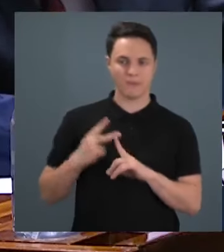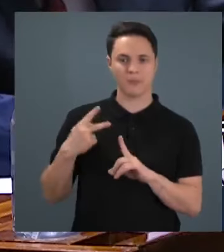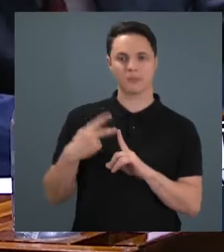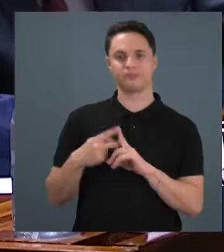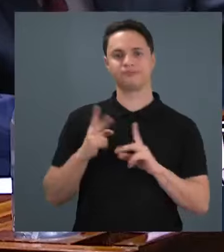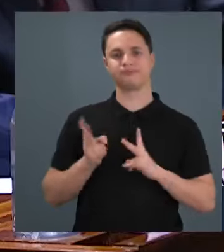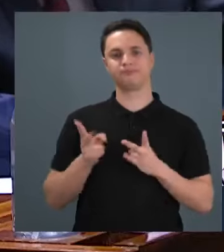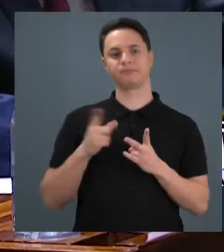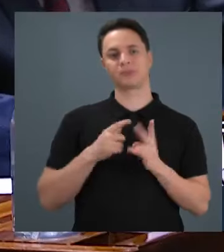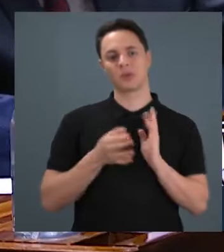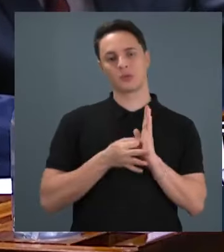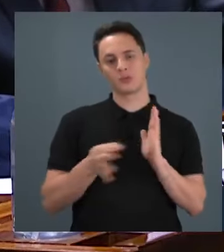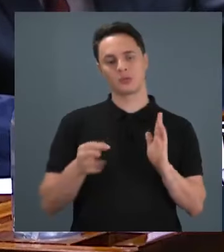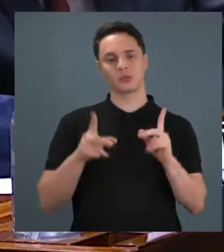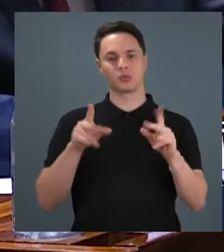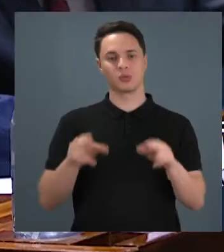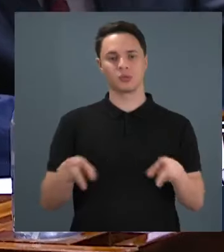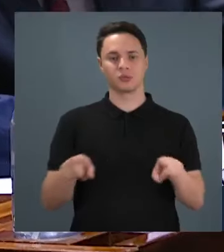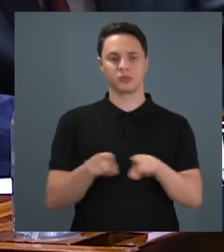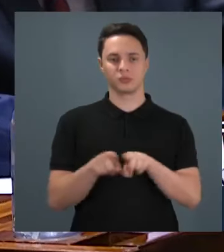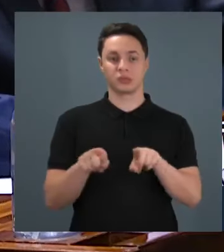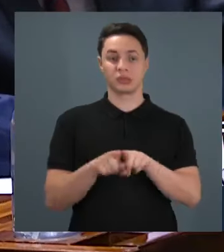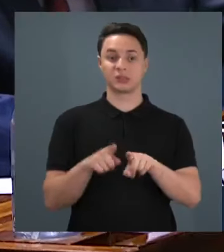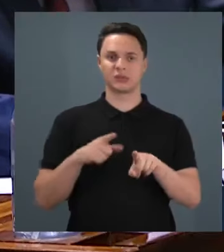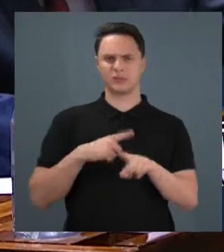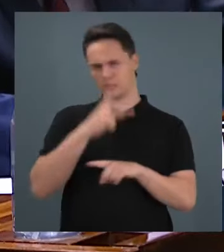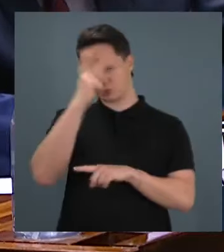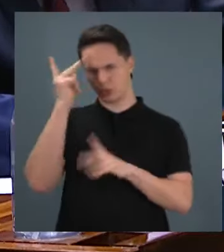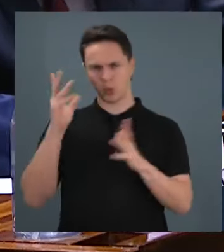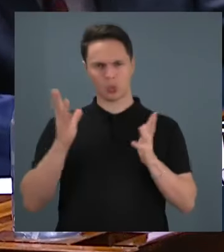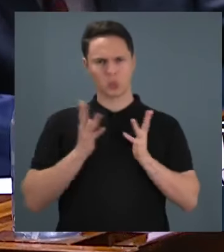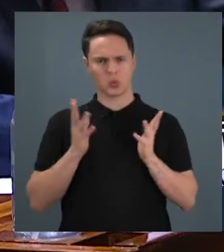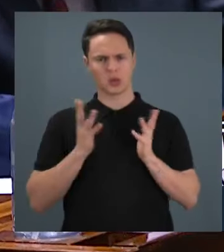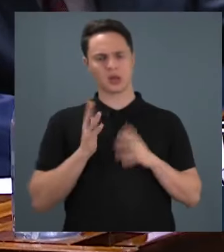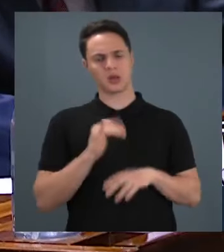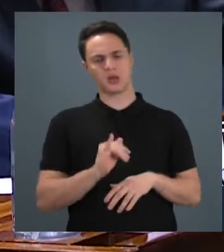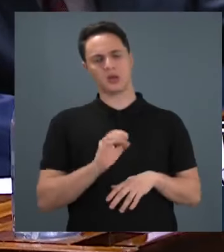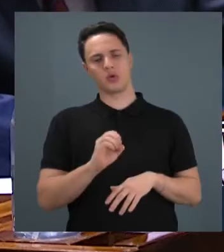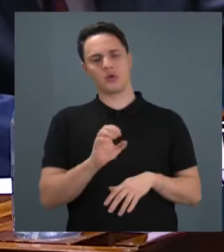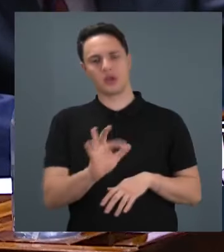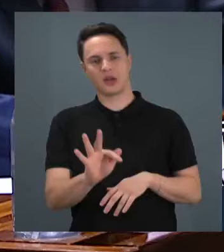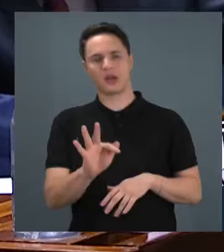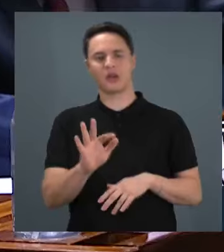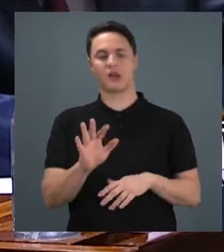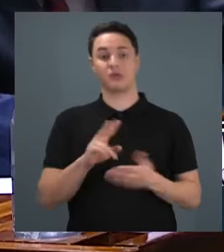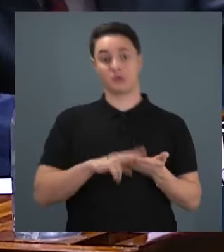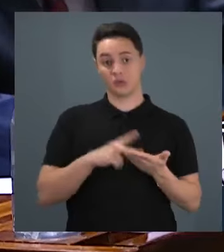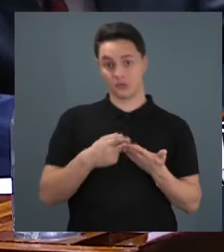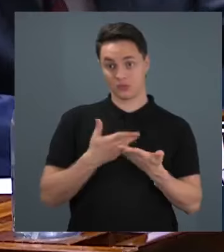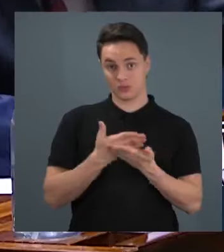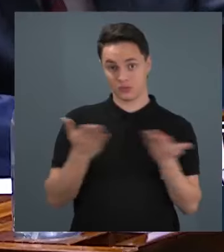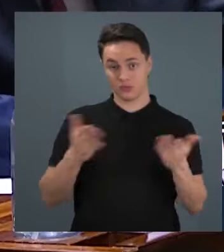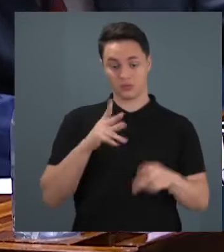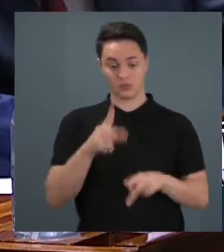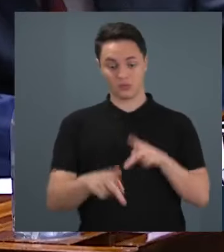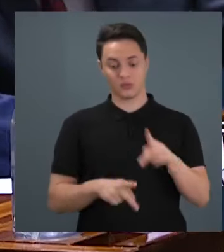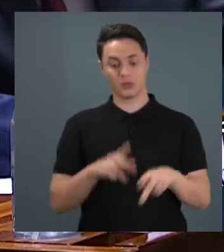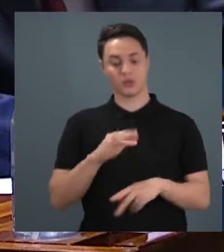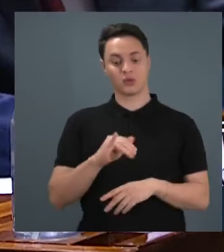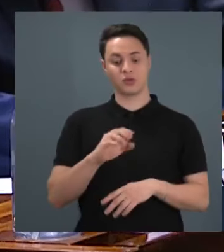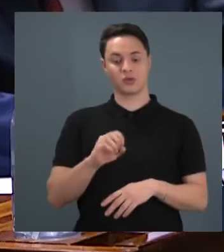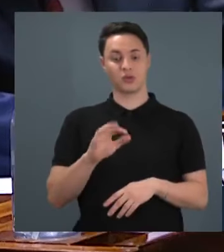mesmo argumento. Nós estamos taxando os ricos, vamos taxar o IOF. Vamos traduzir para a população. O IOF